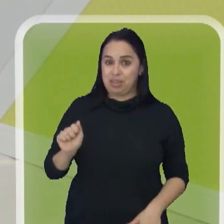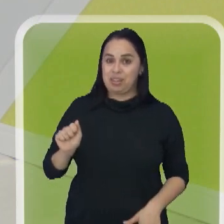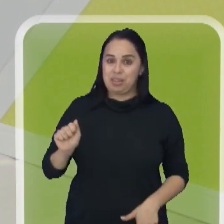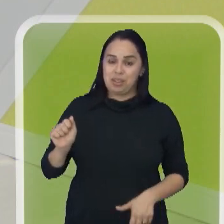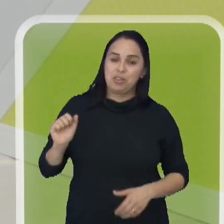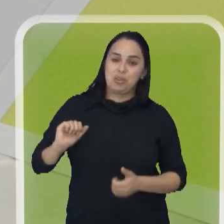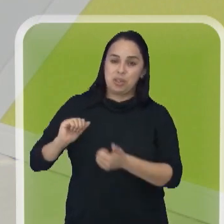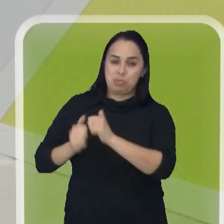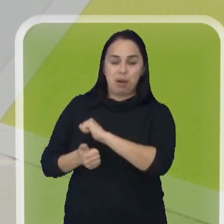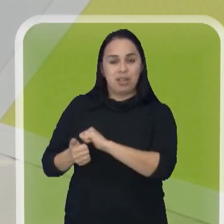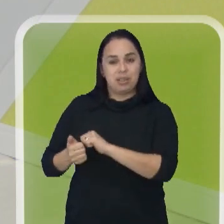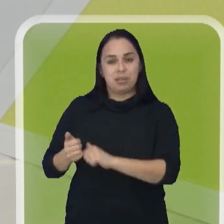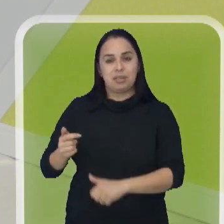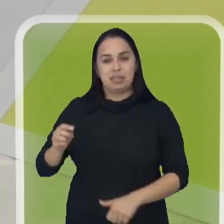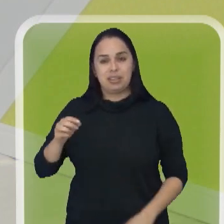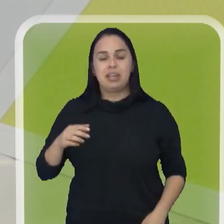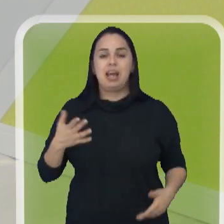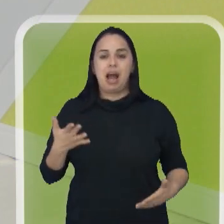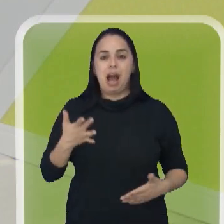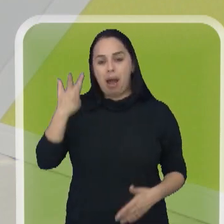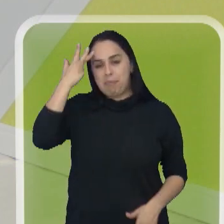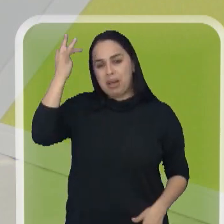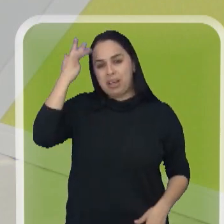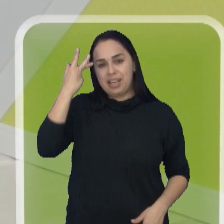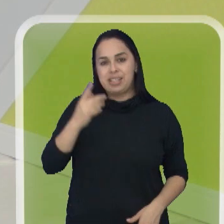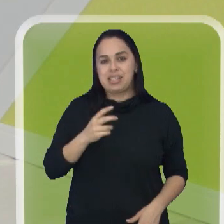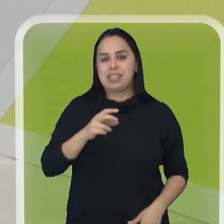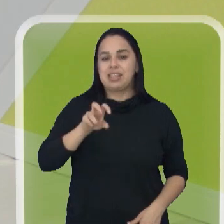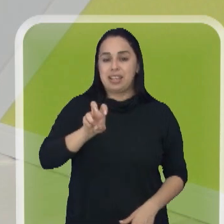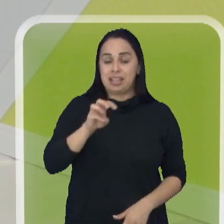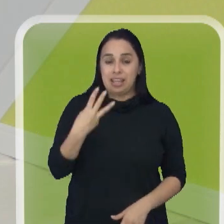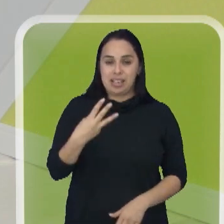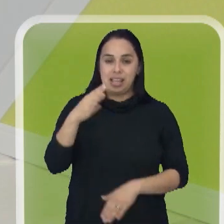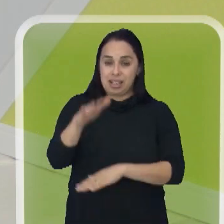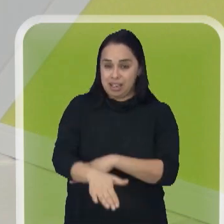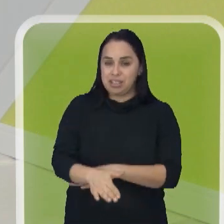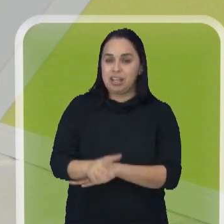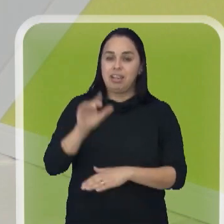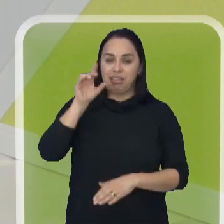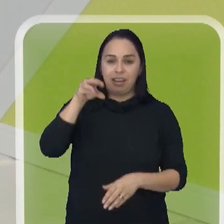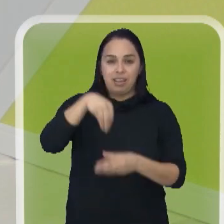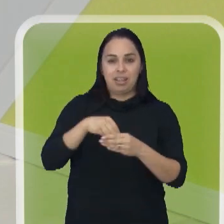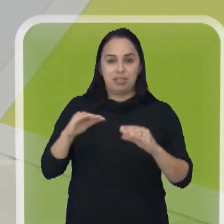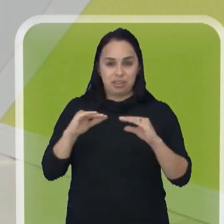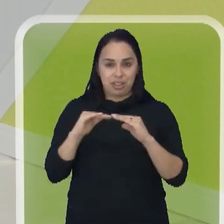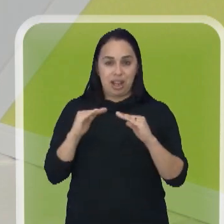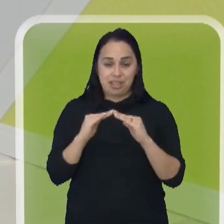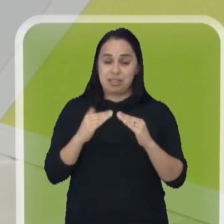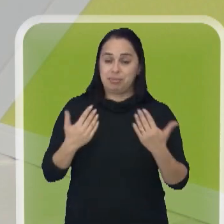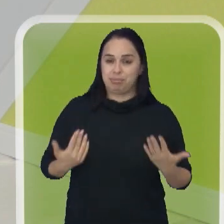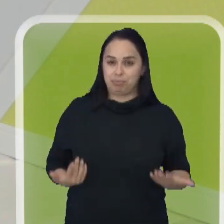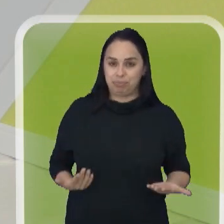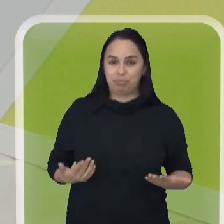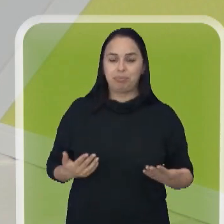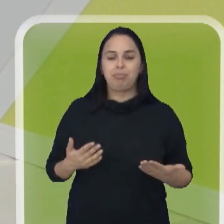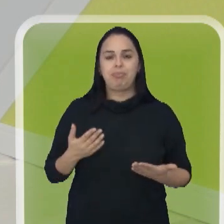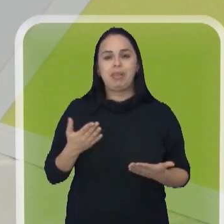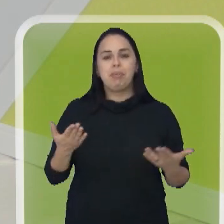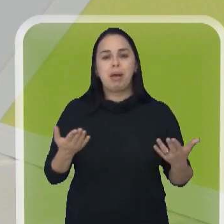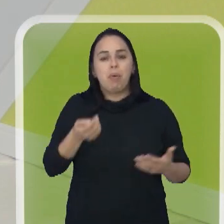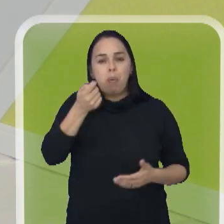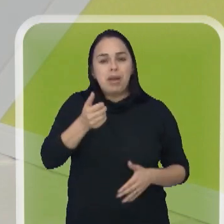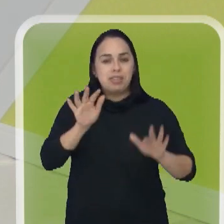Mantiqueira, e que vença o melhor. Amanhã, 15 horas, estádio Martins Pereira, tá certo? Brunão, para a gente fechar o Hora do Esporte de hoje nesse